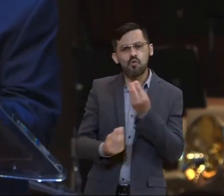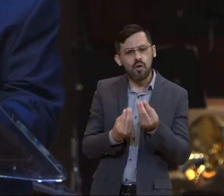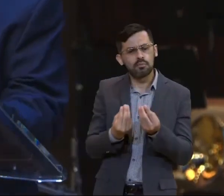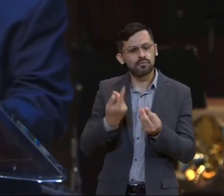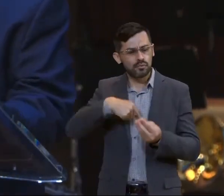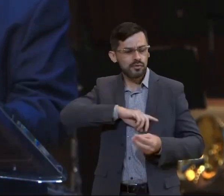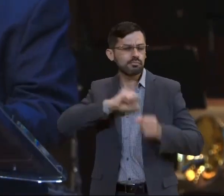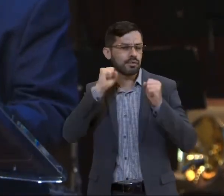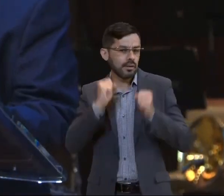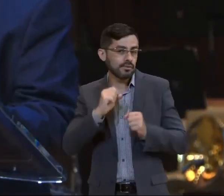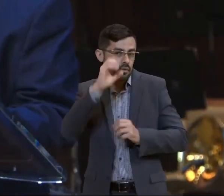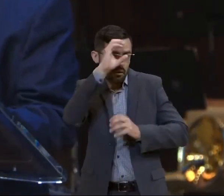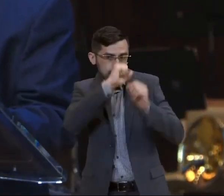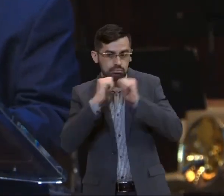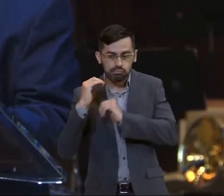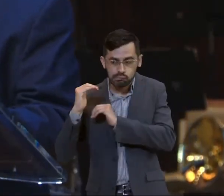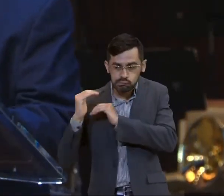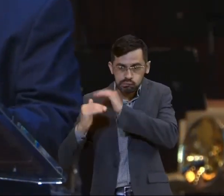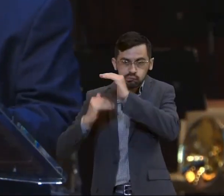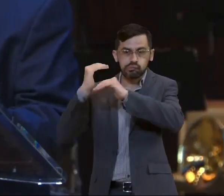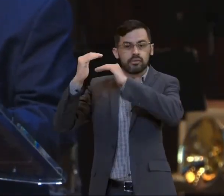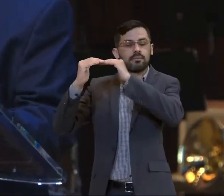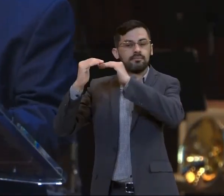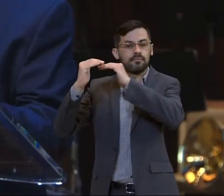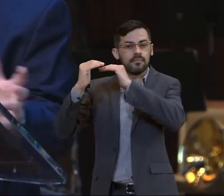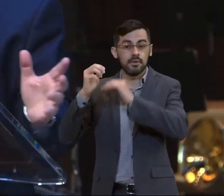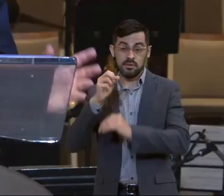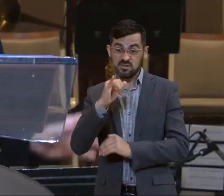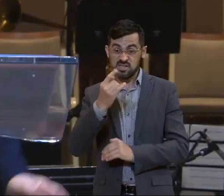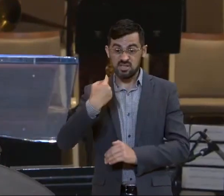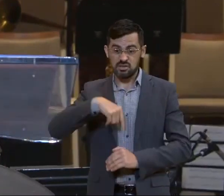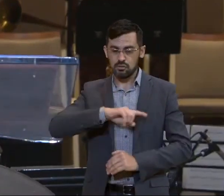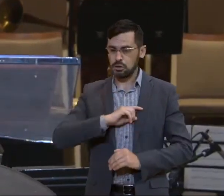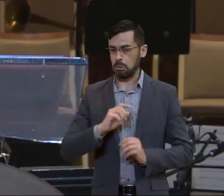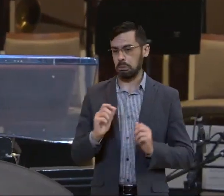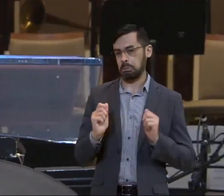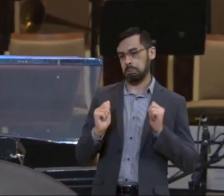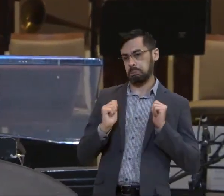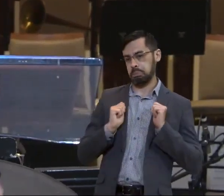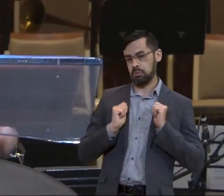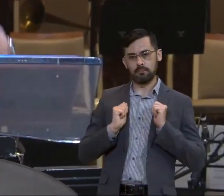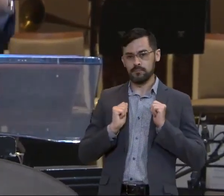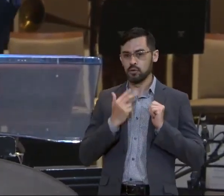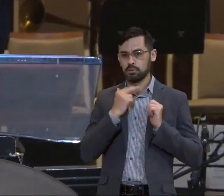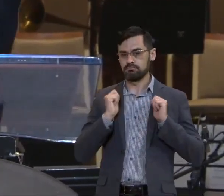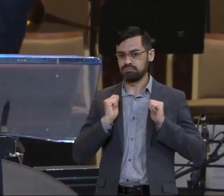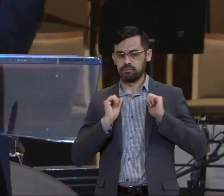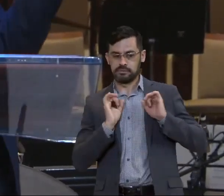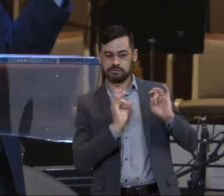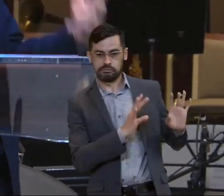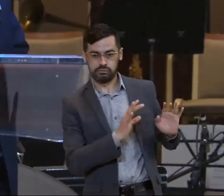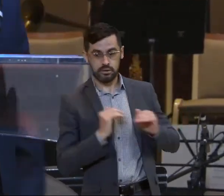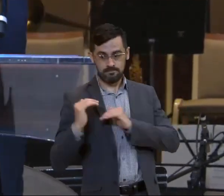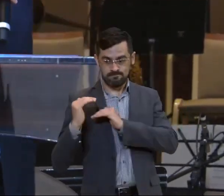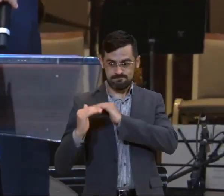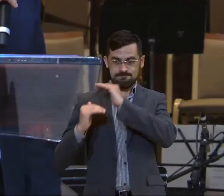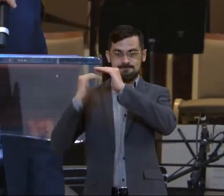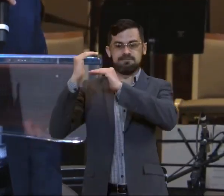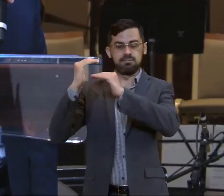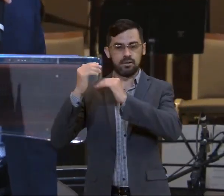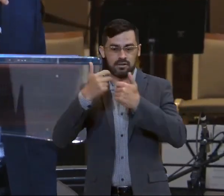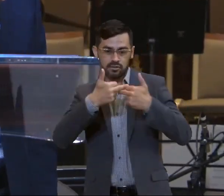que maneira nossa vida pode ser melhor. Se a gente não se conformar com aquilo que a gente já conhece